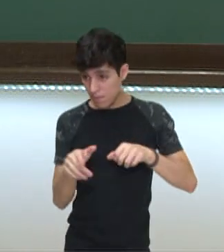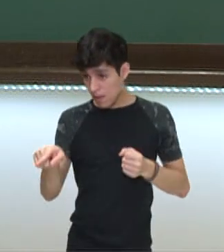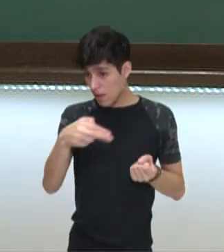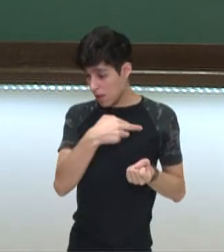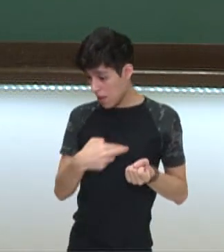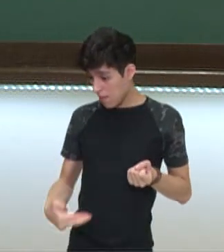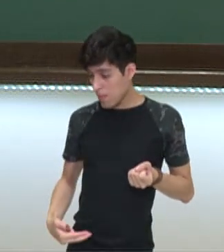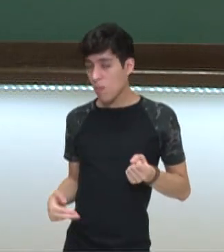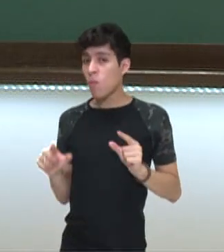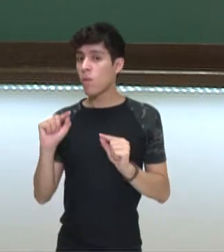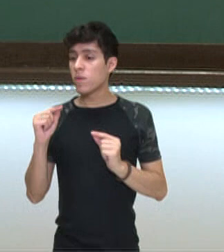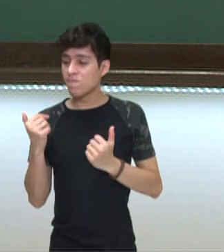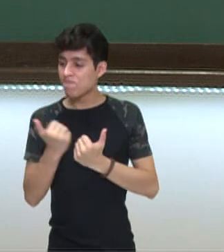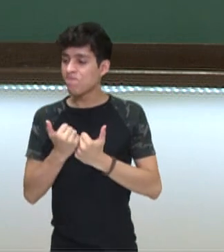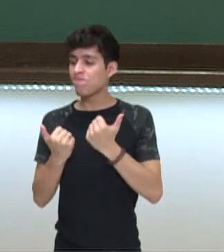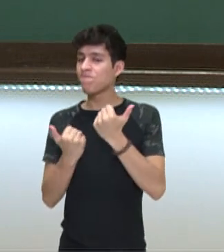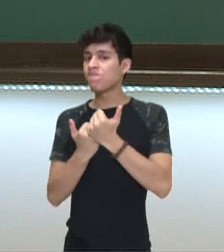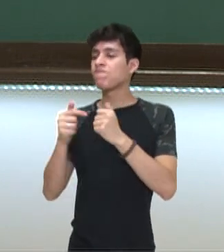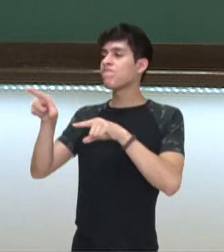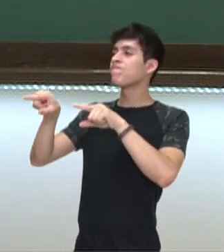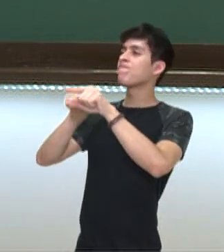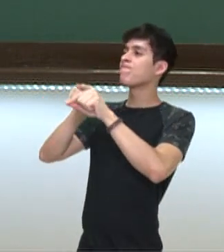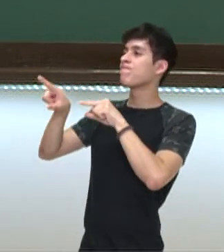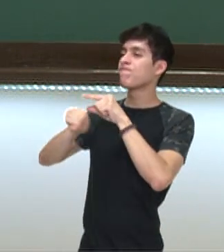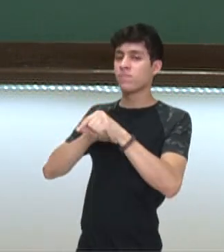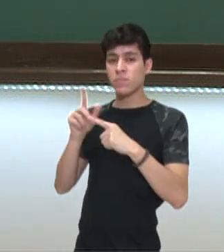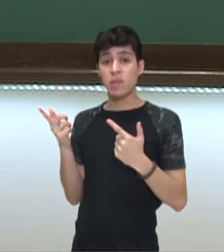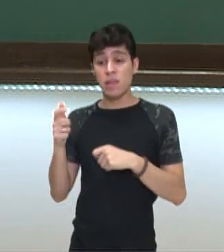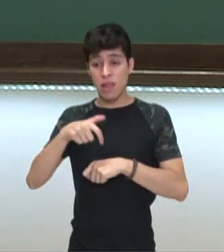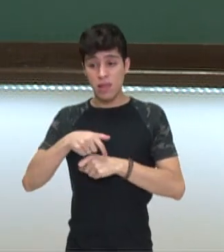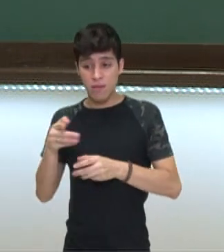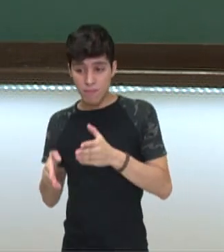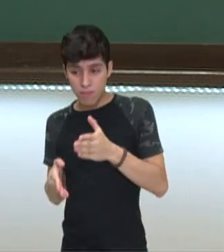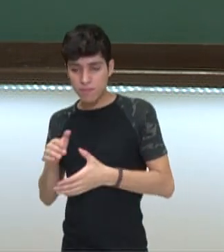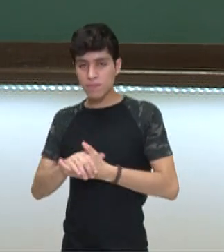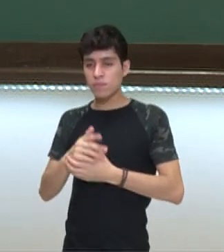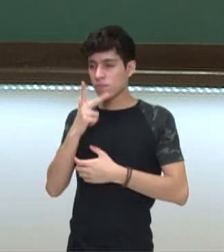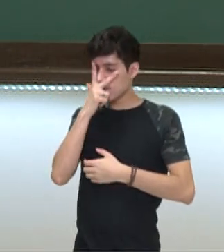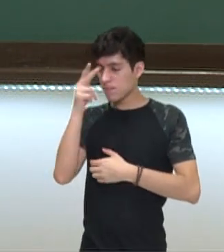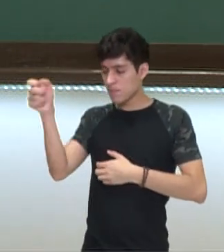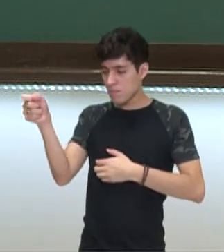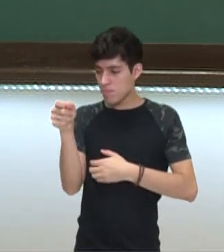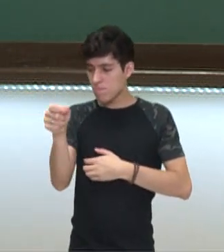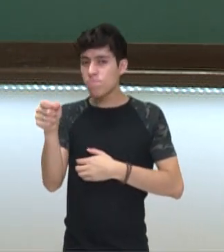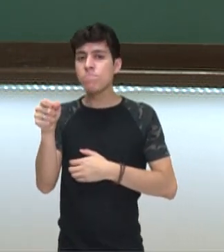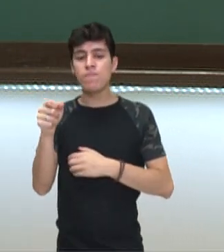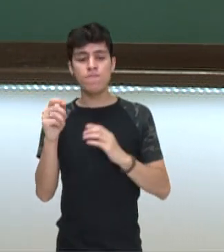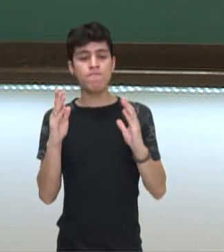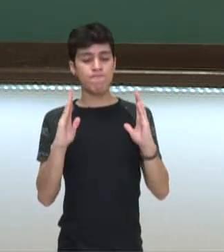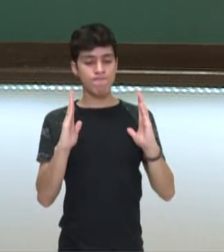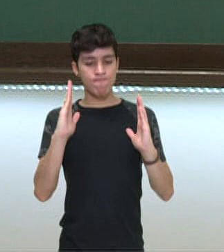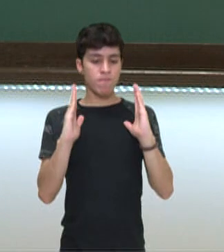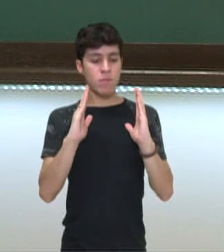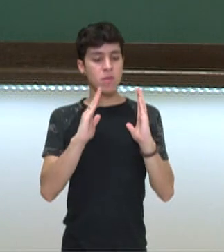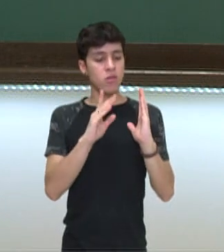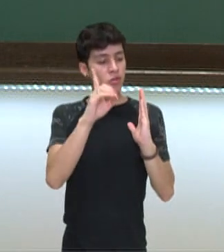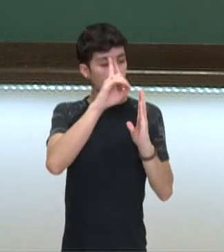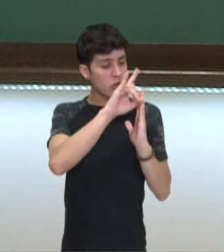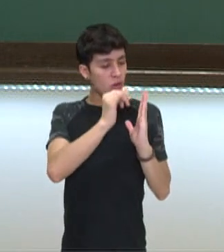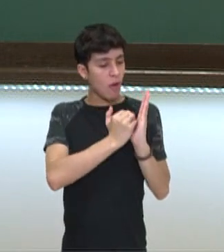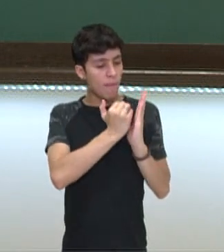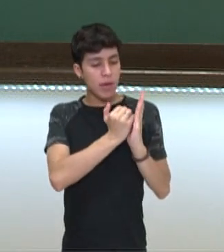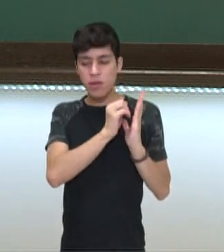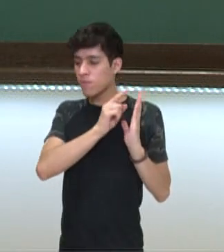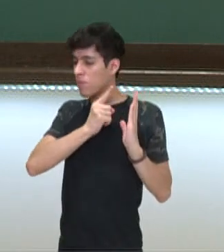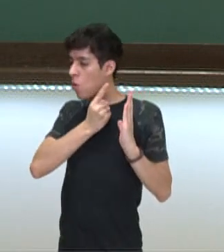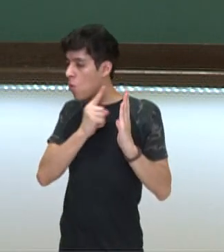ele é eletivo, ele é eleito e é temporário. No momento que esse cara é eleito, ele já sabe qual que vai ser o último dia em que ele é chefe de